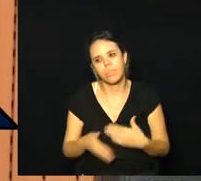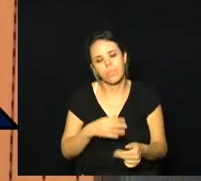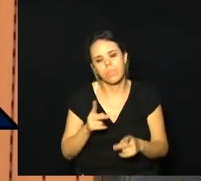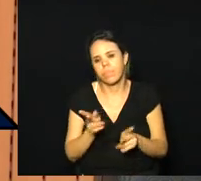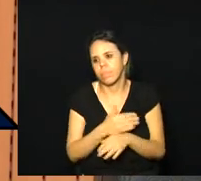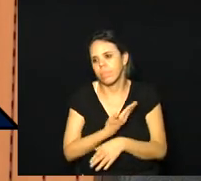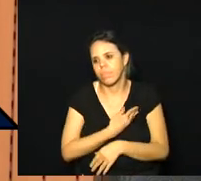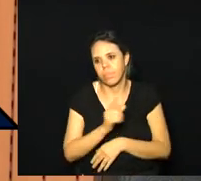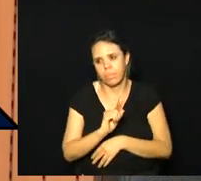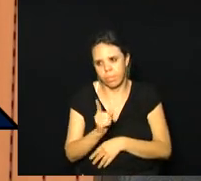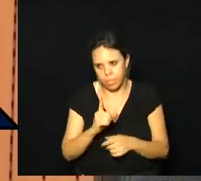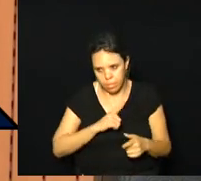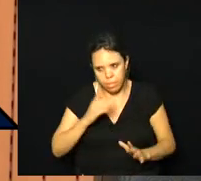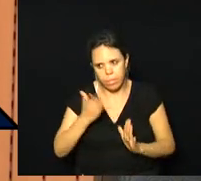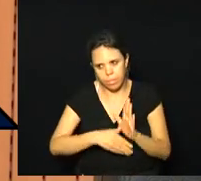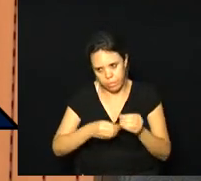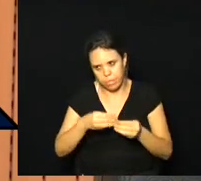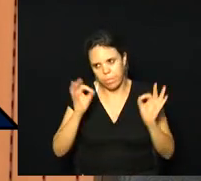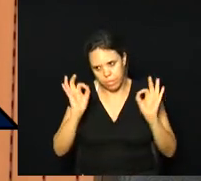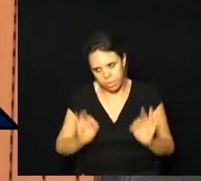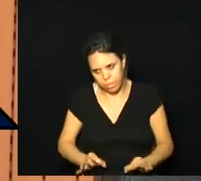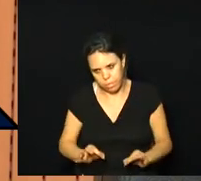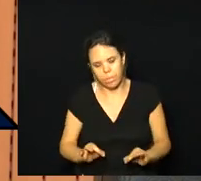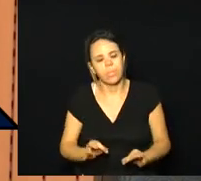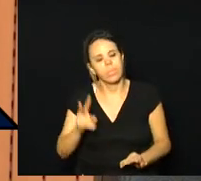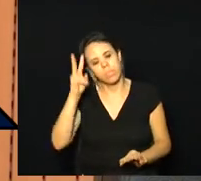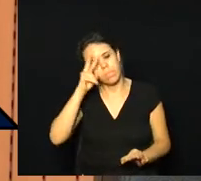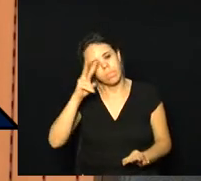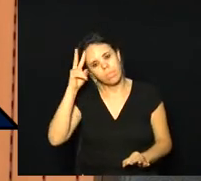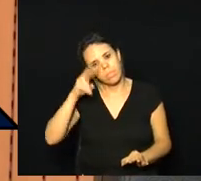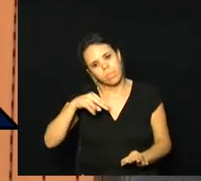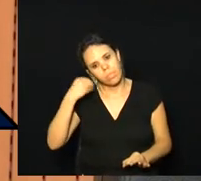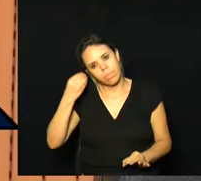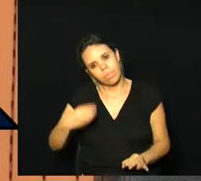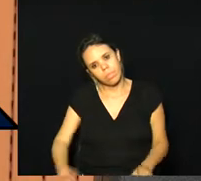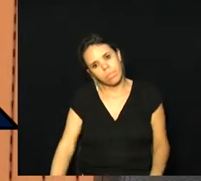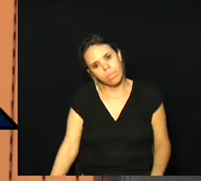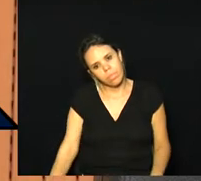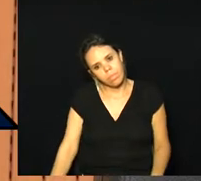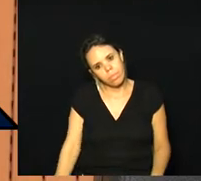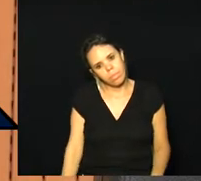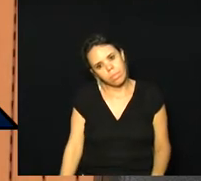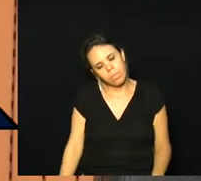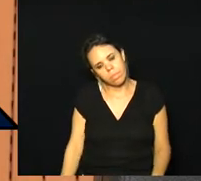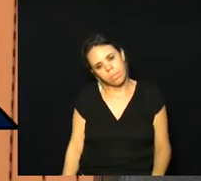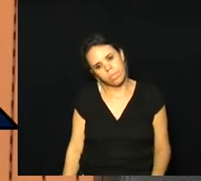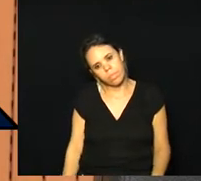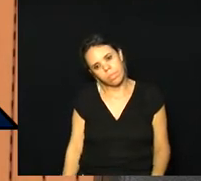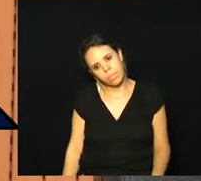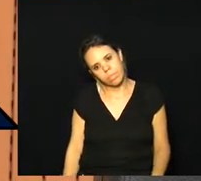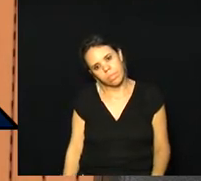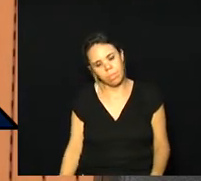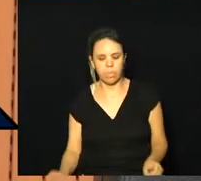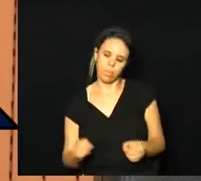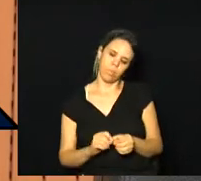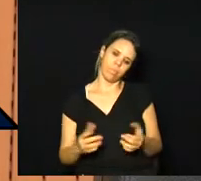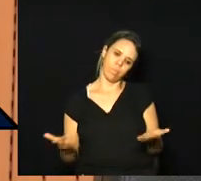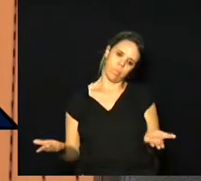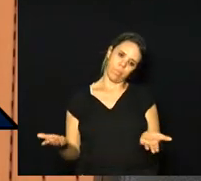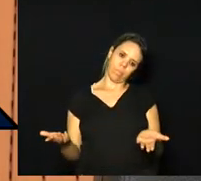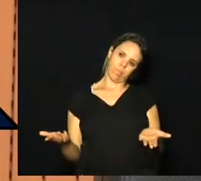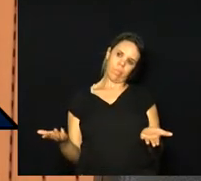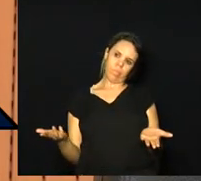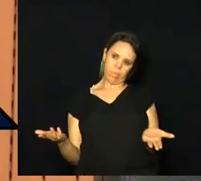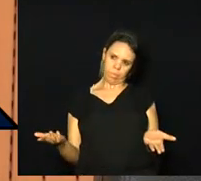na amizade, tem que ter conteúdo, tem que ter histórico, tem que ter história. E foi isso que nos fez, Pierre, a gente